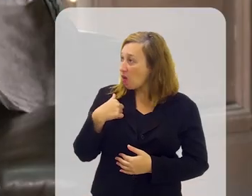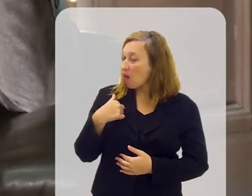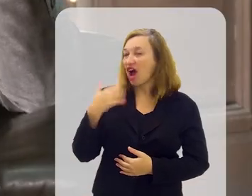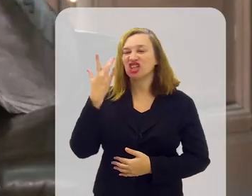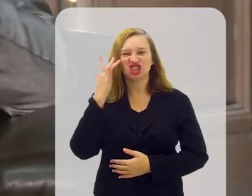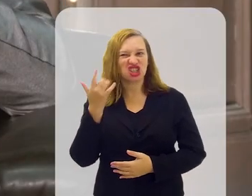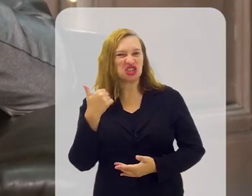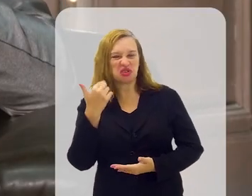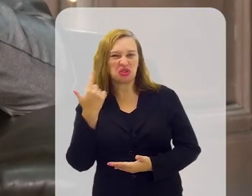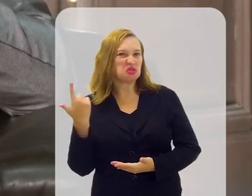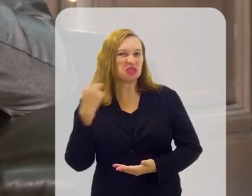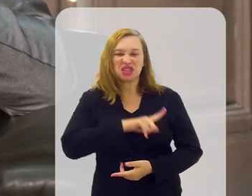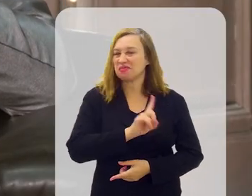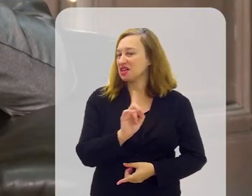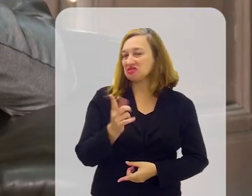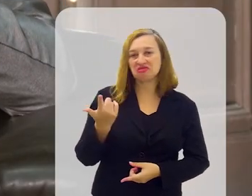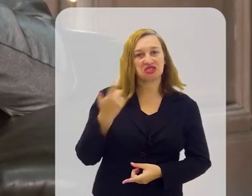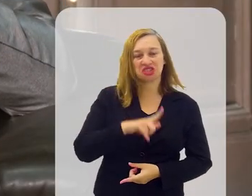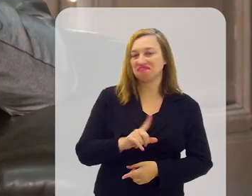crente que eu ia ganhar, mas não deu.